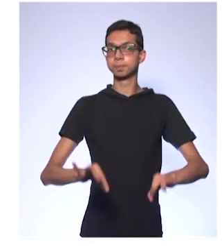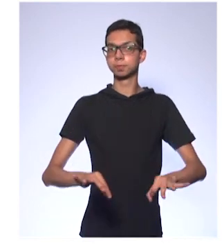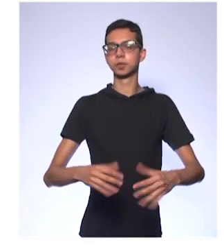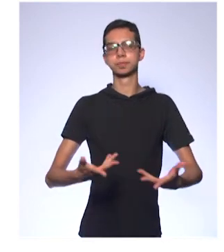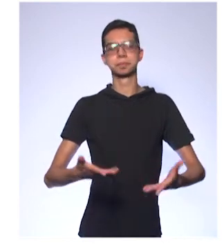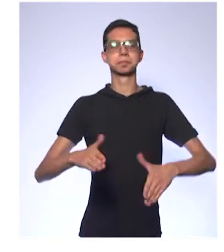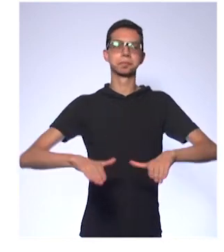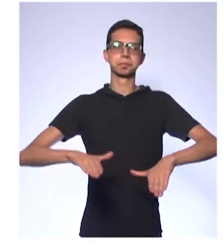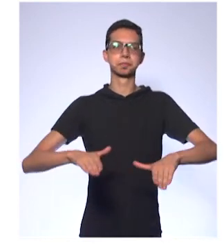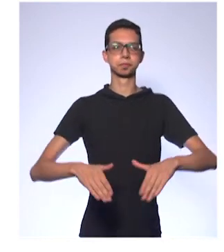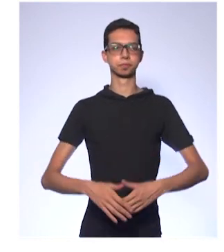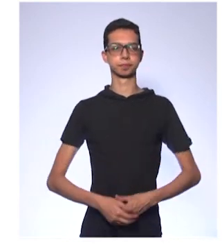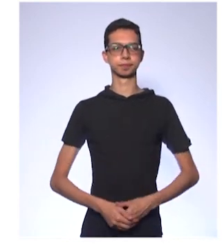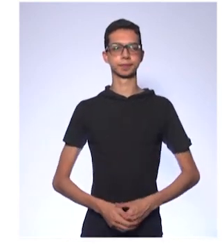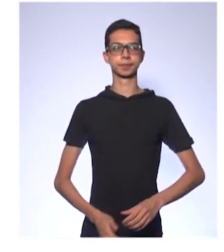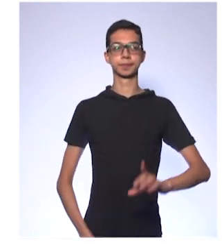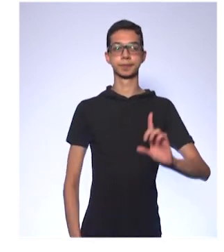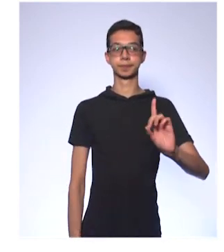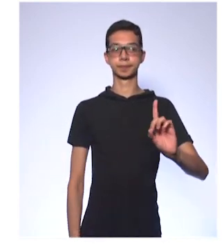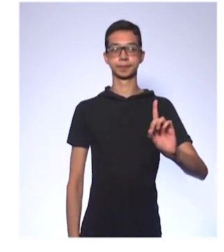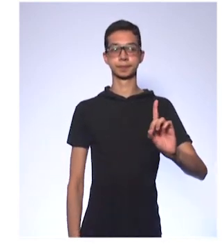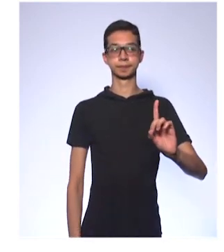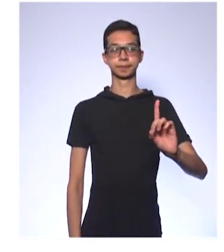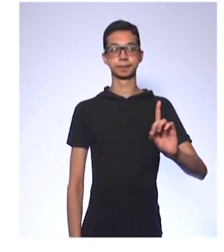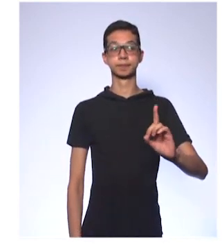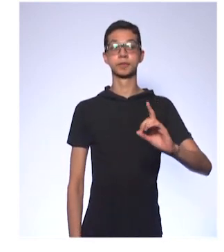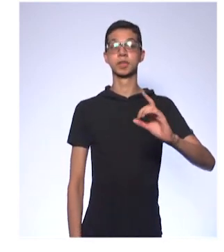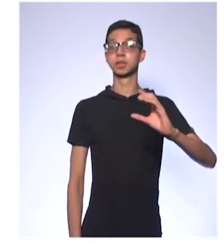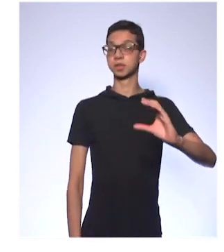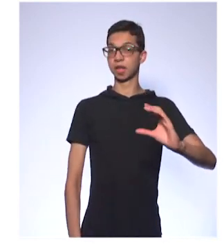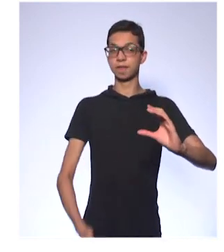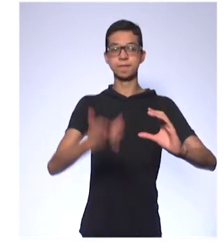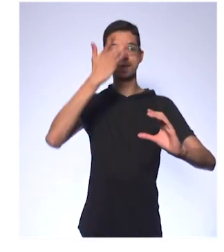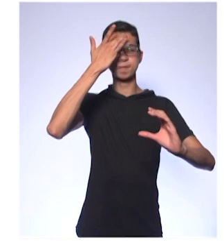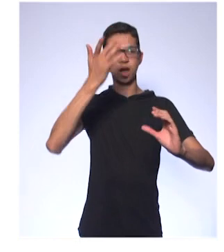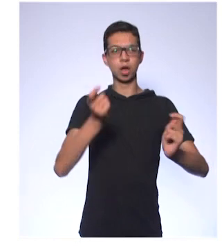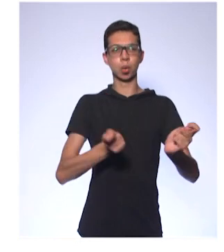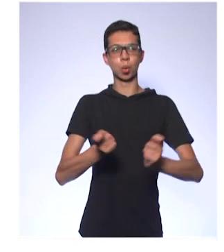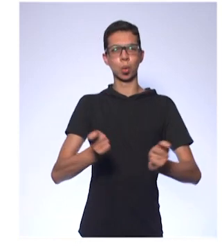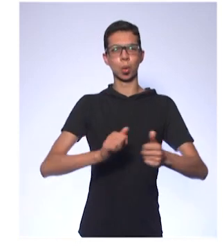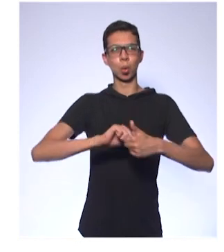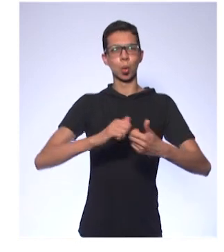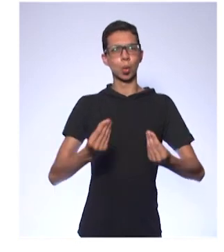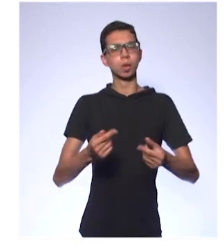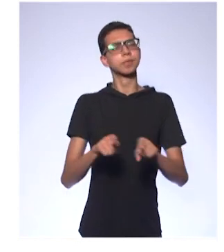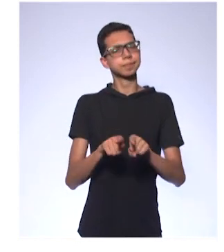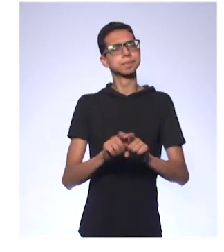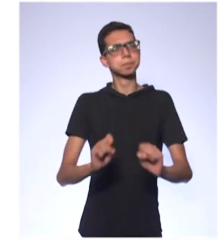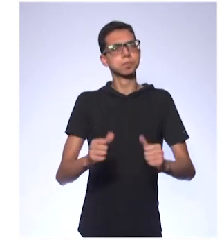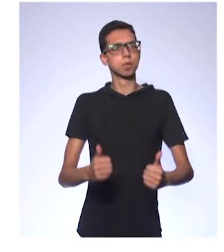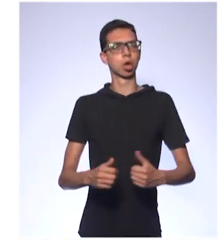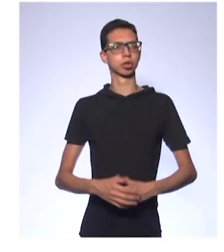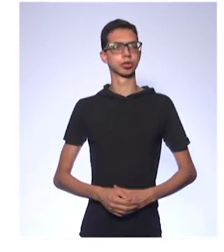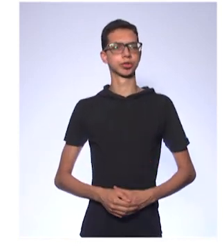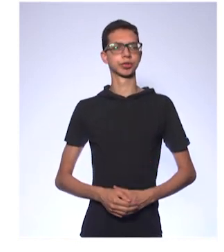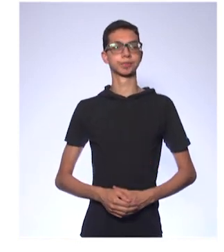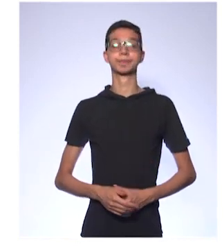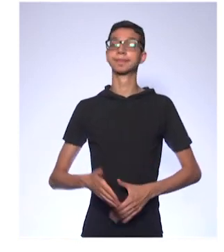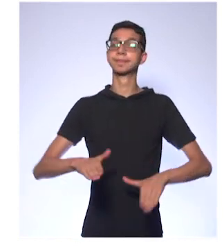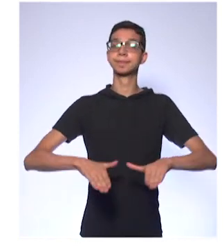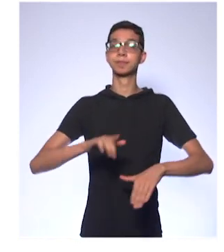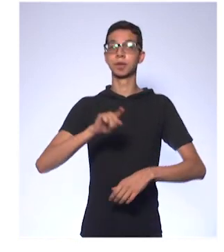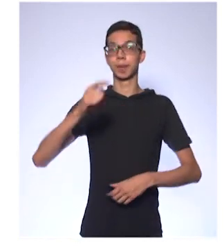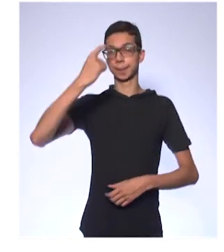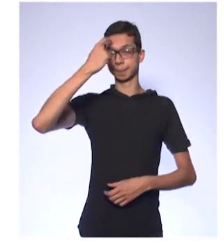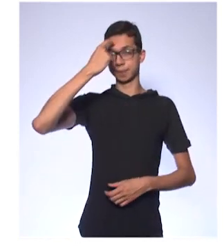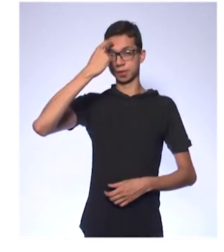Facilita o controle da qualidade da obra? Também pode ser. Inibe a corrupção? Então, vocês podem pensar várias alternativas,